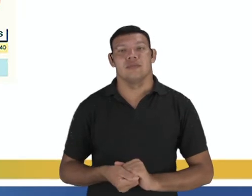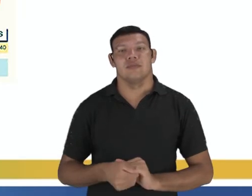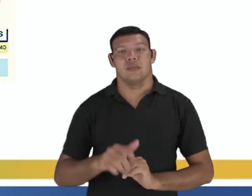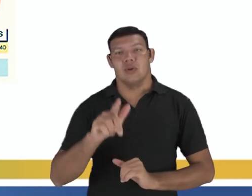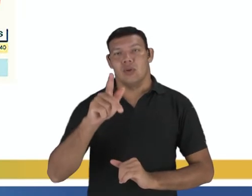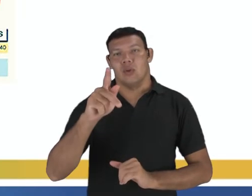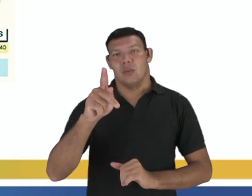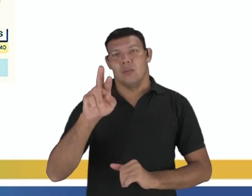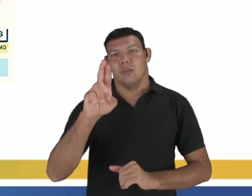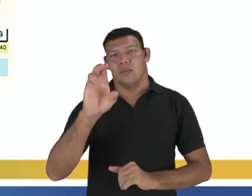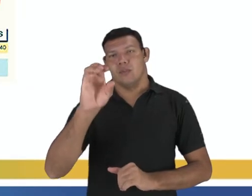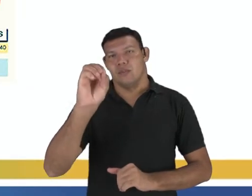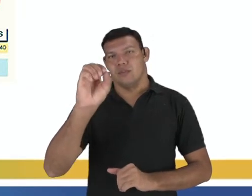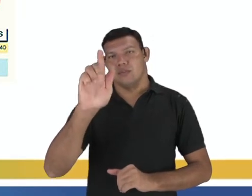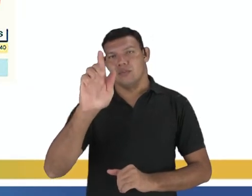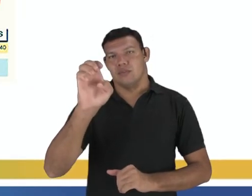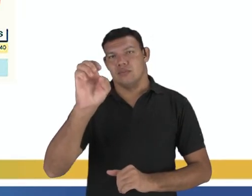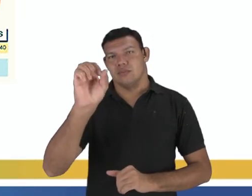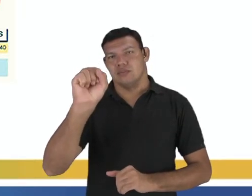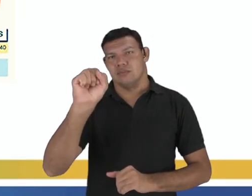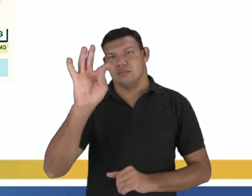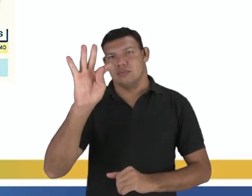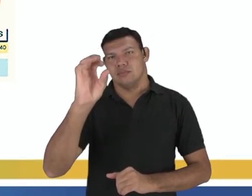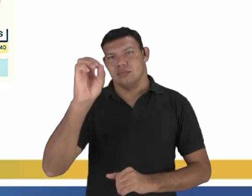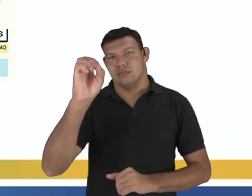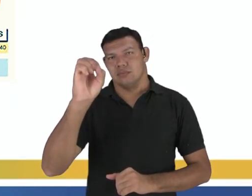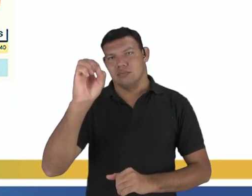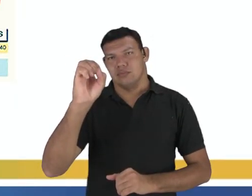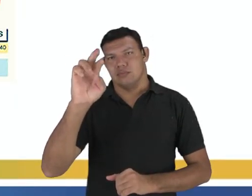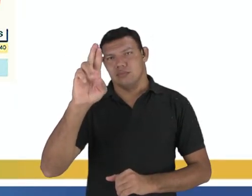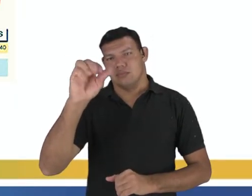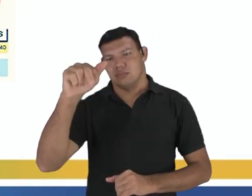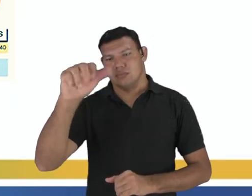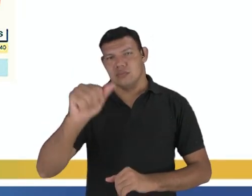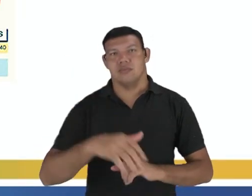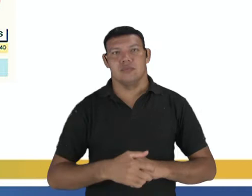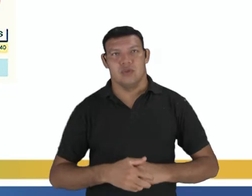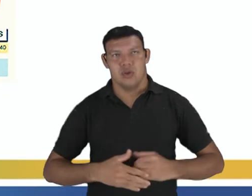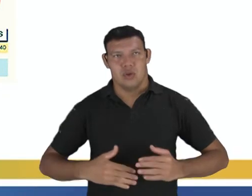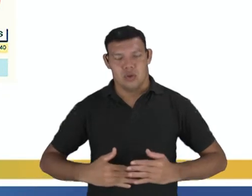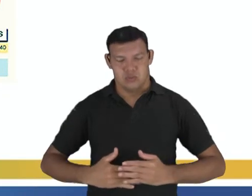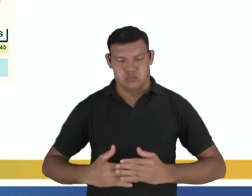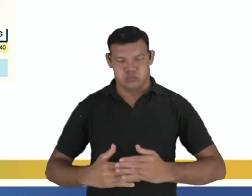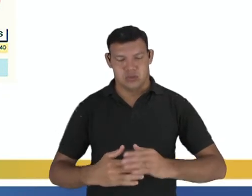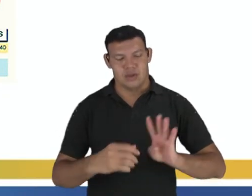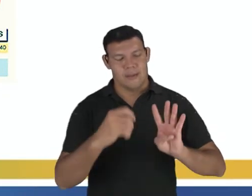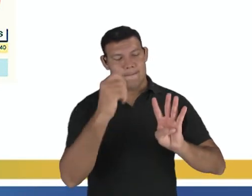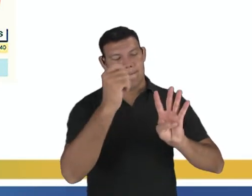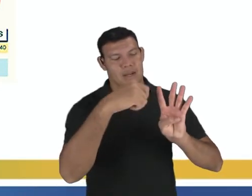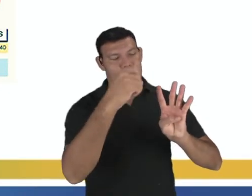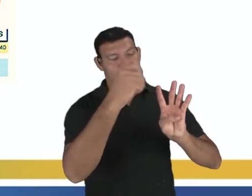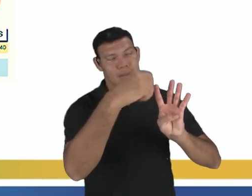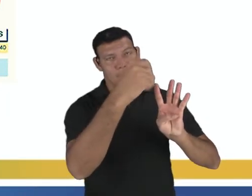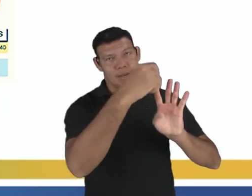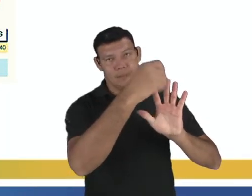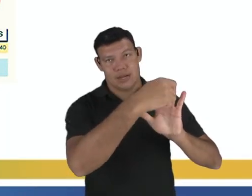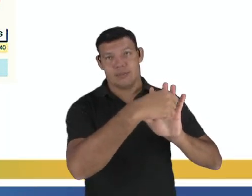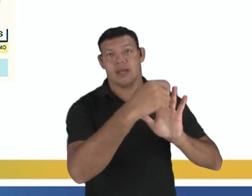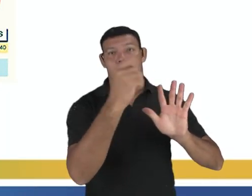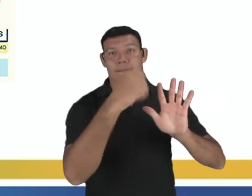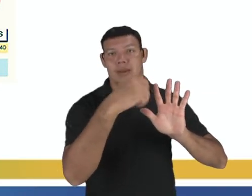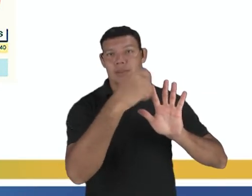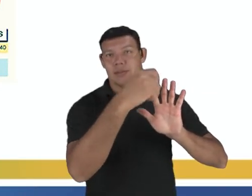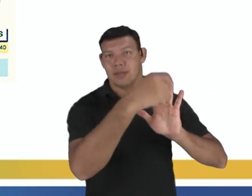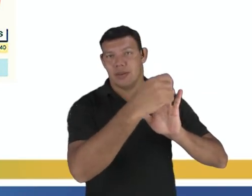tá e no terceiro trimestre ocorre grande crescimento fetal né já é a fase final ali do processo da gravidez